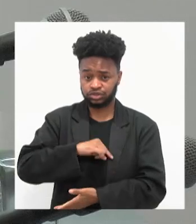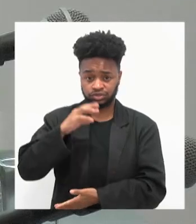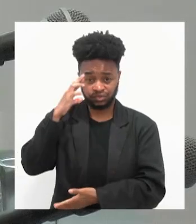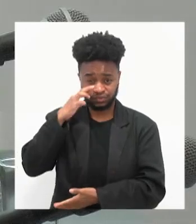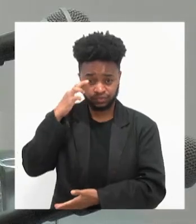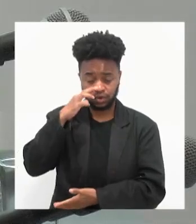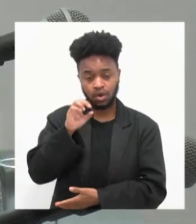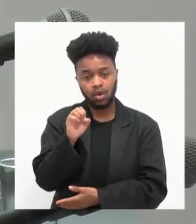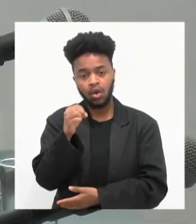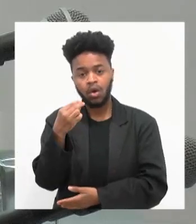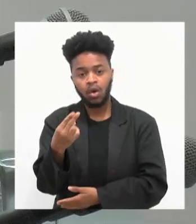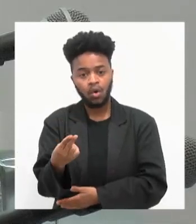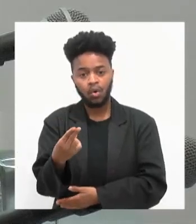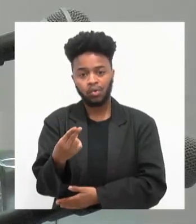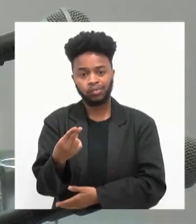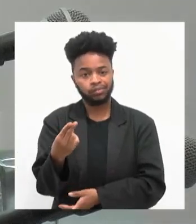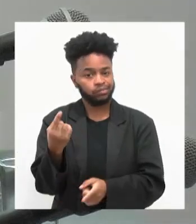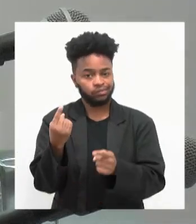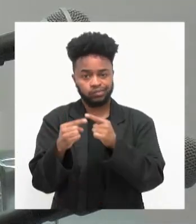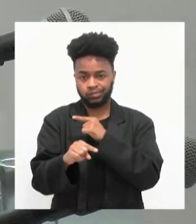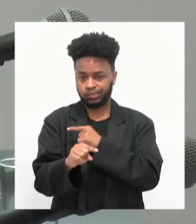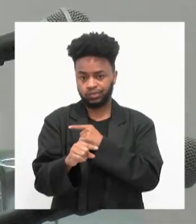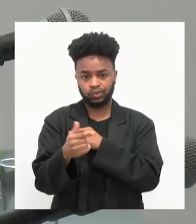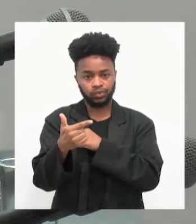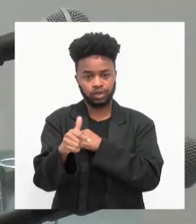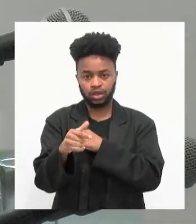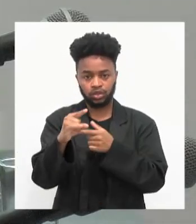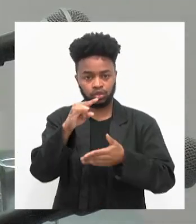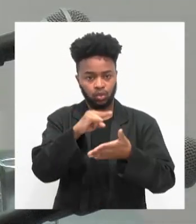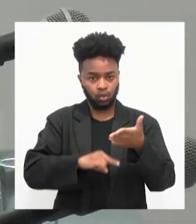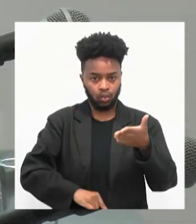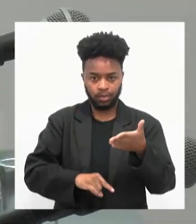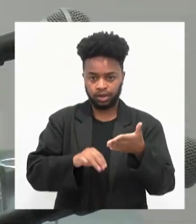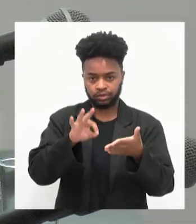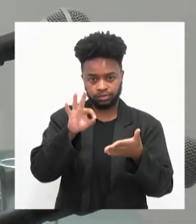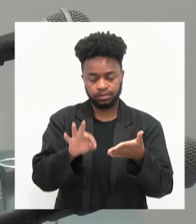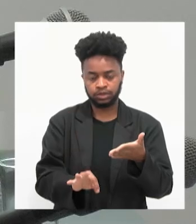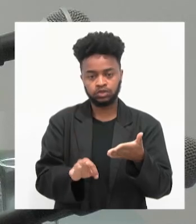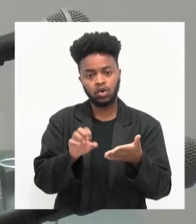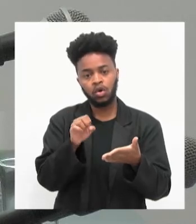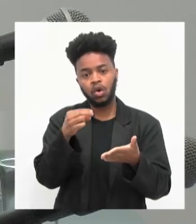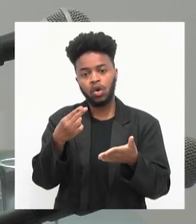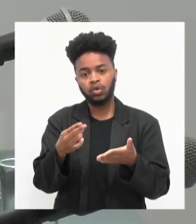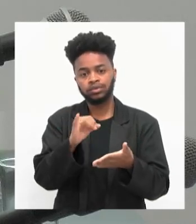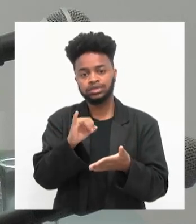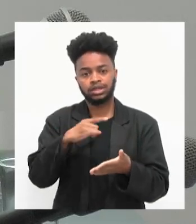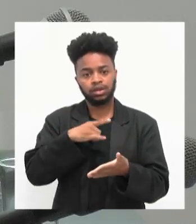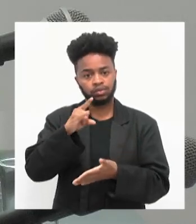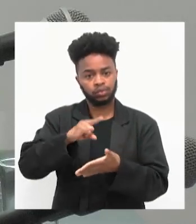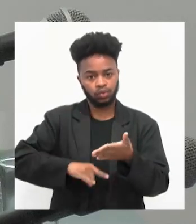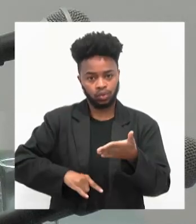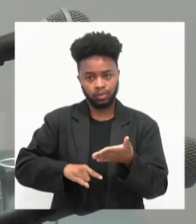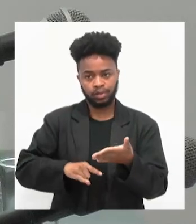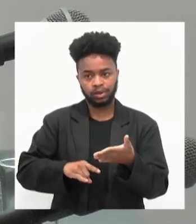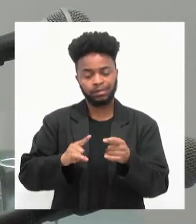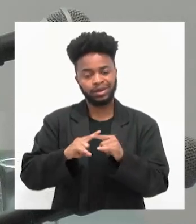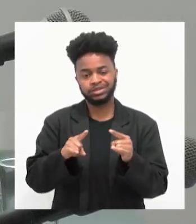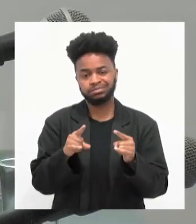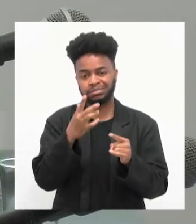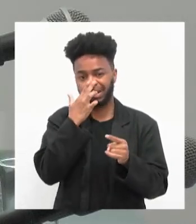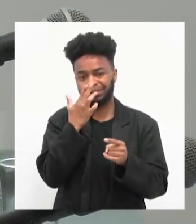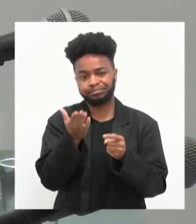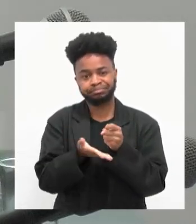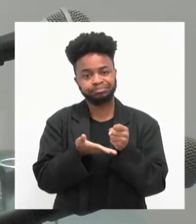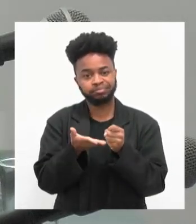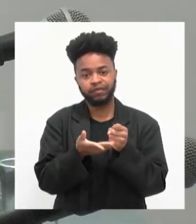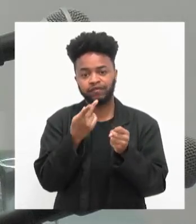ponta, ou elas sequer têm uma ordem de serviço, ou quando tem uma ordem de serviço, Coronel Luciano, é uma ordem genérica,